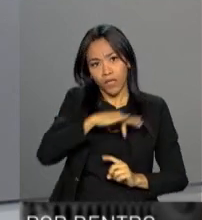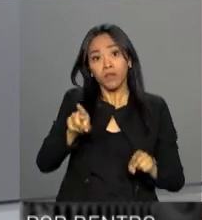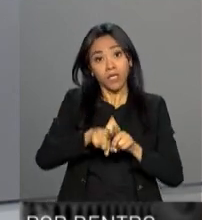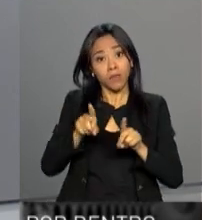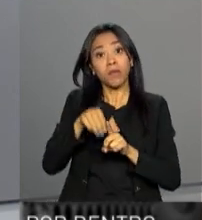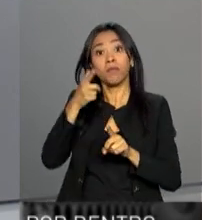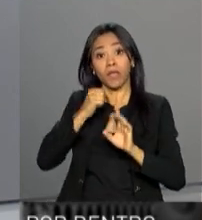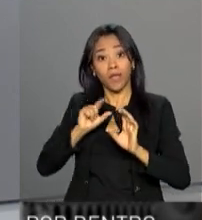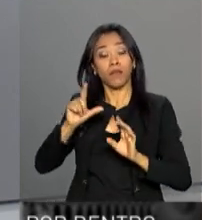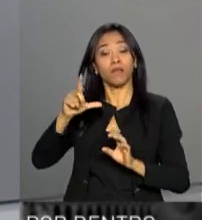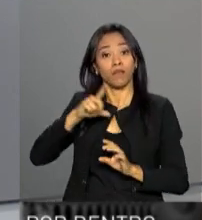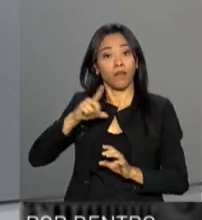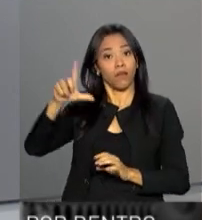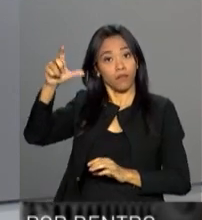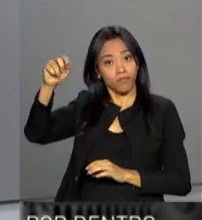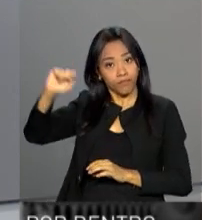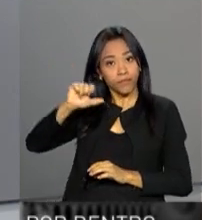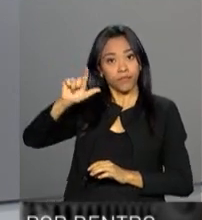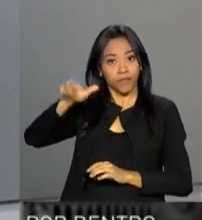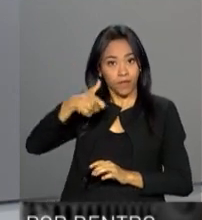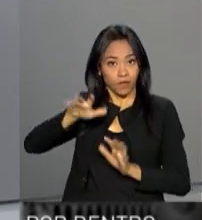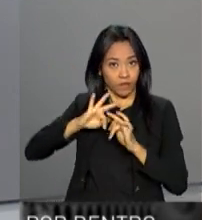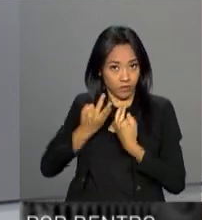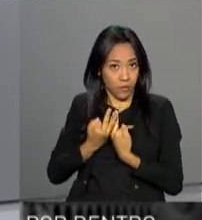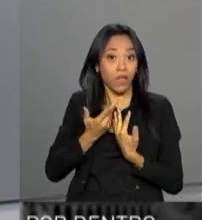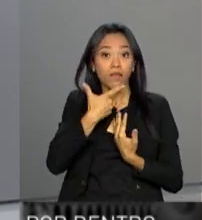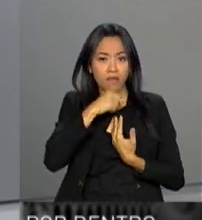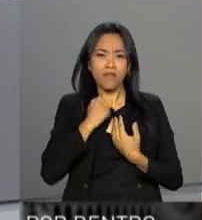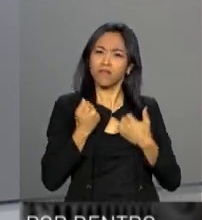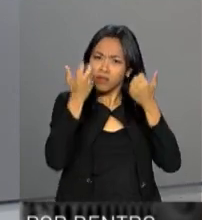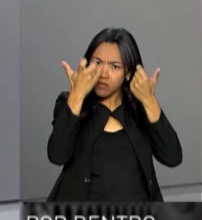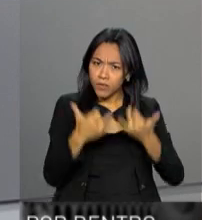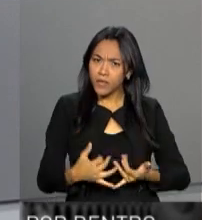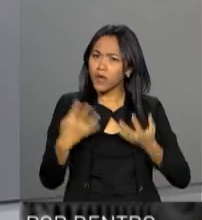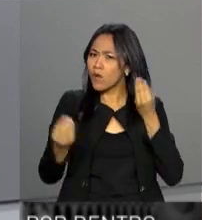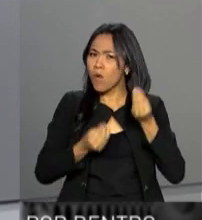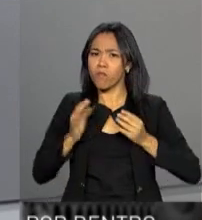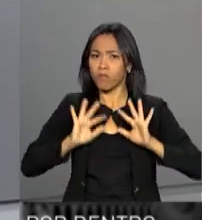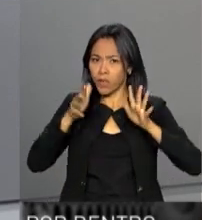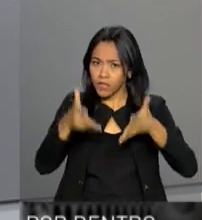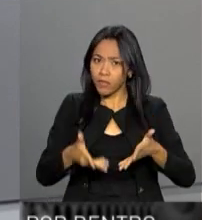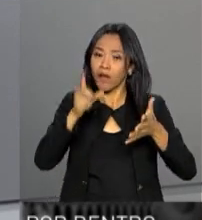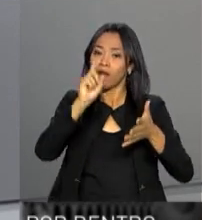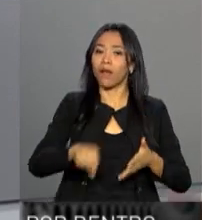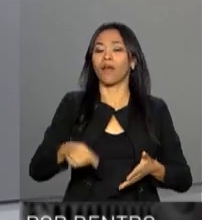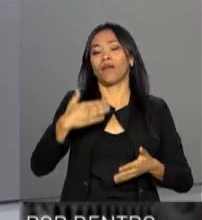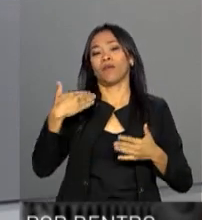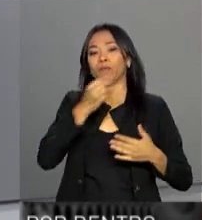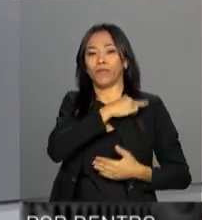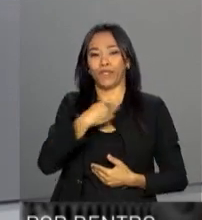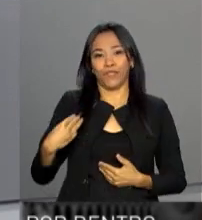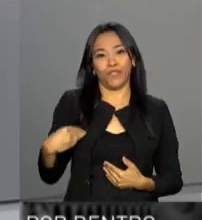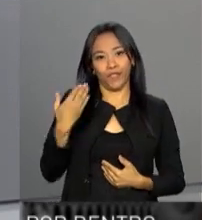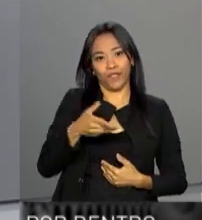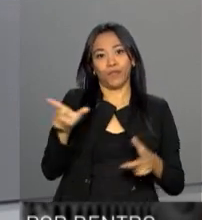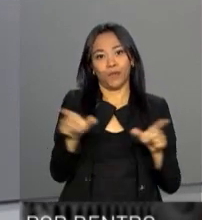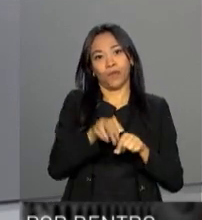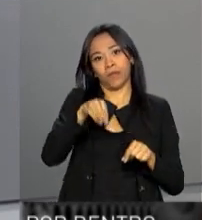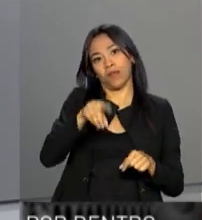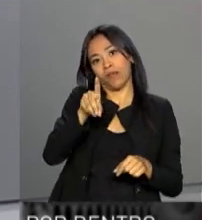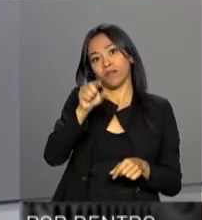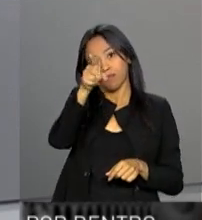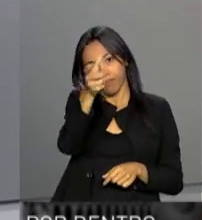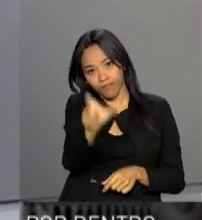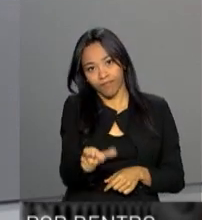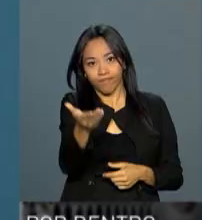por meio da geração de emprego e renda quem explica como fazer parte do programa é o ministro do desenvolvimento social osmar